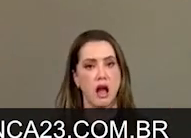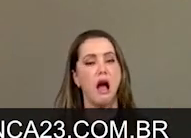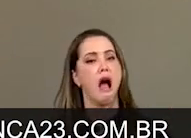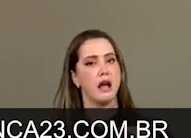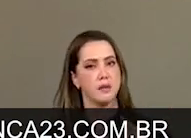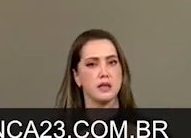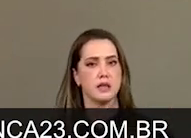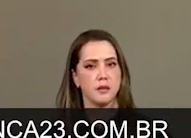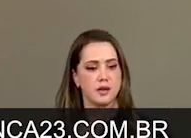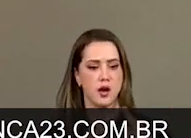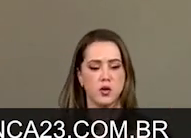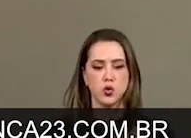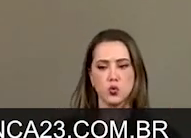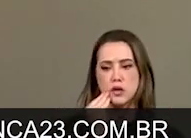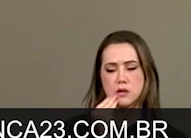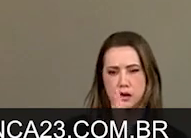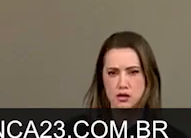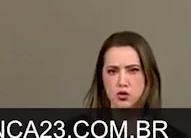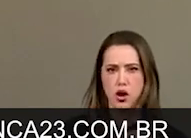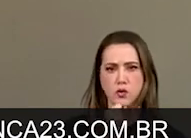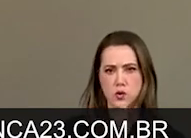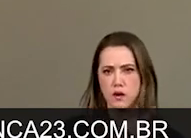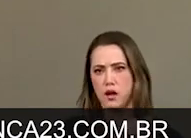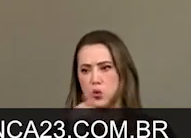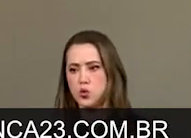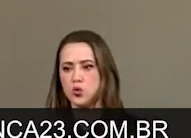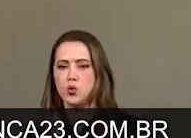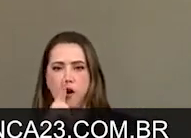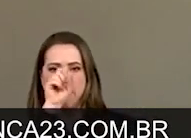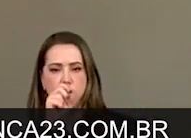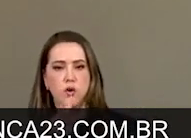seja o frescor da nova geração, para que possam juntos construir soluções para que aquele negócio possa se destacar.